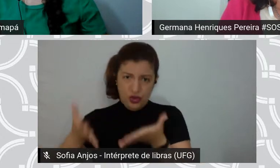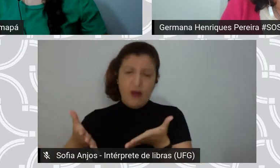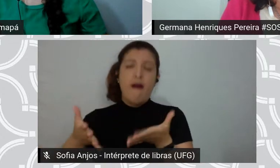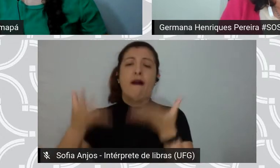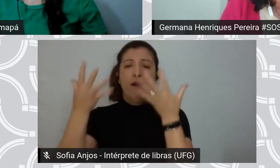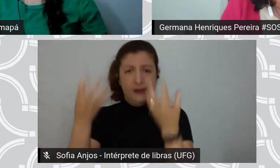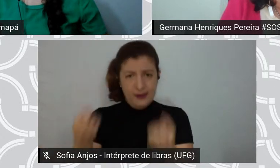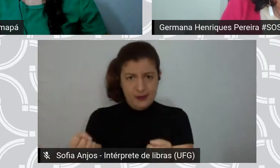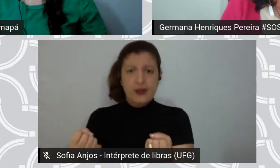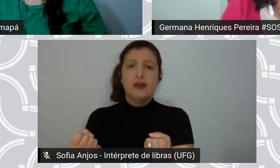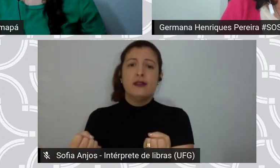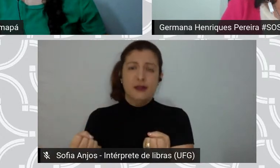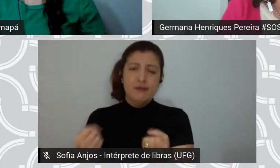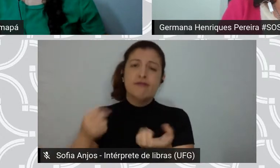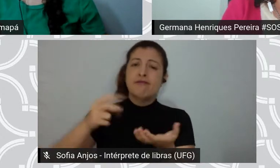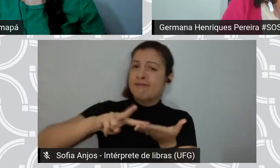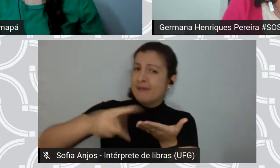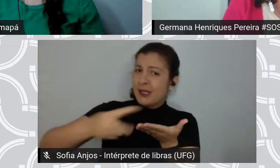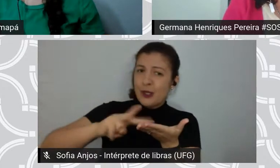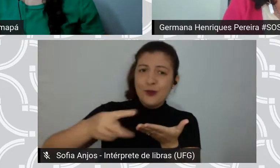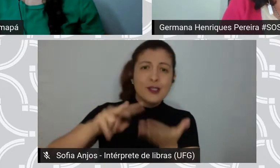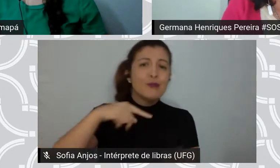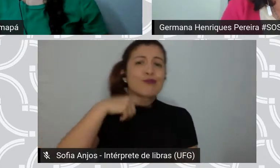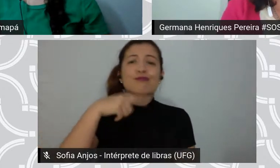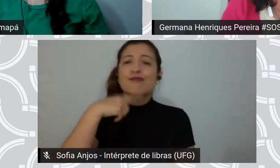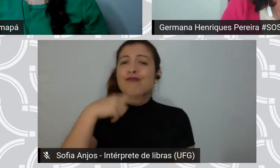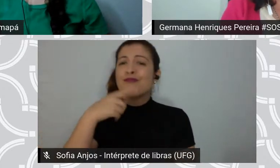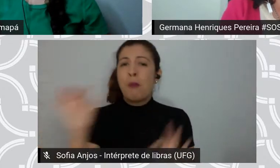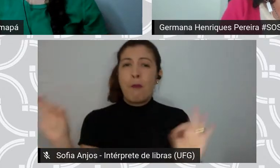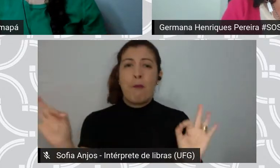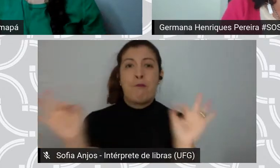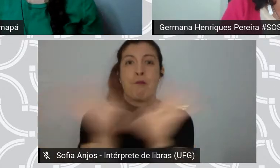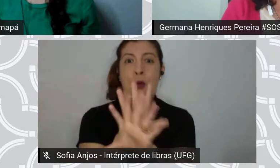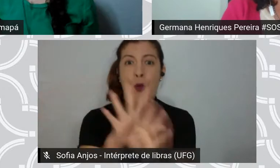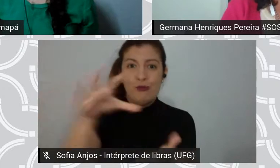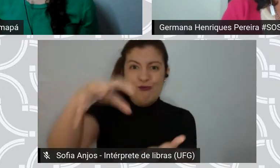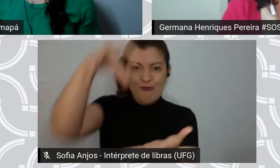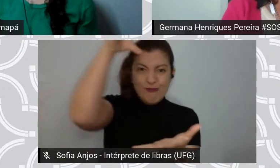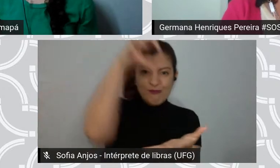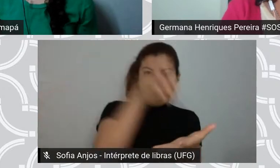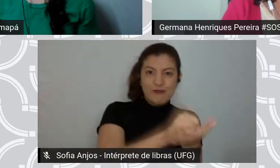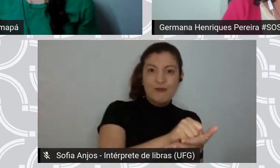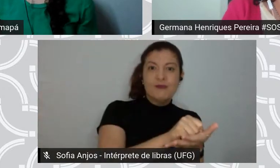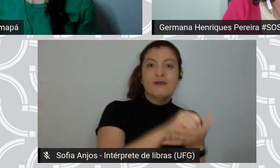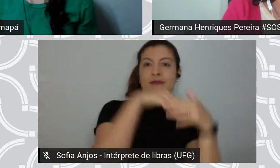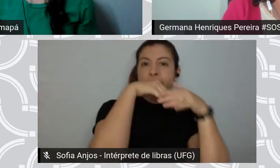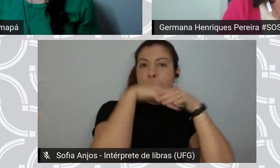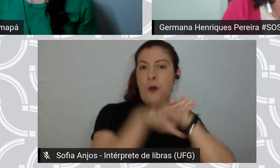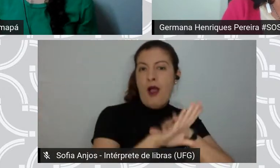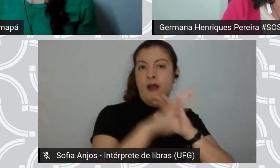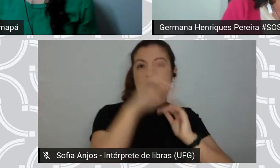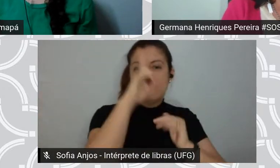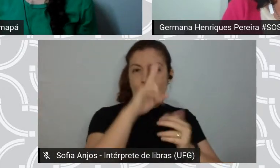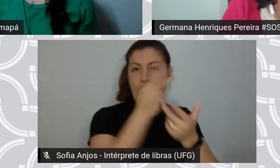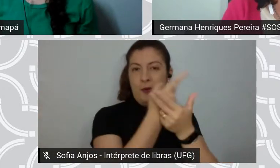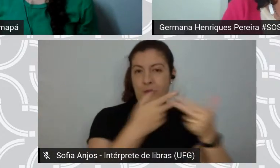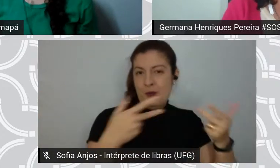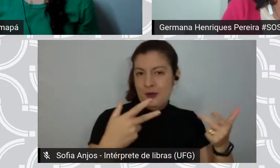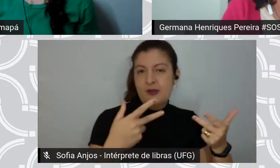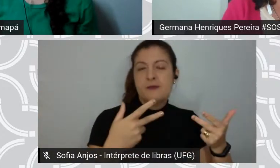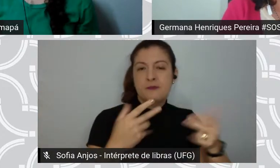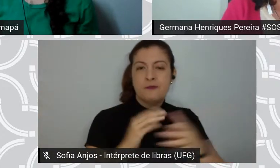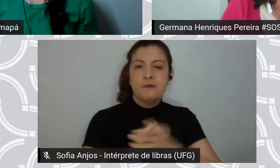Né? É, vista muito tempo como uma escrava sempre necessária à circulação literária ou à circulação